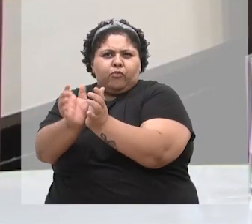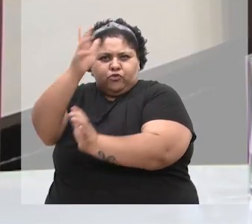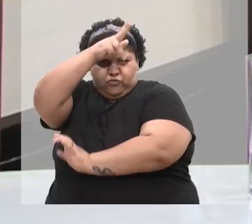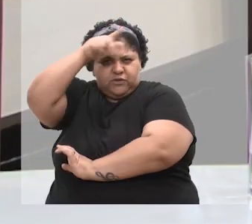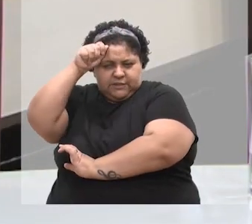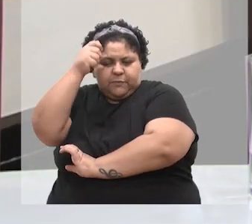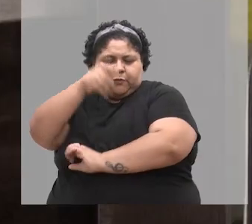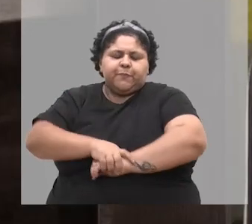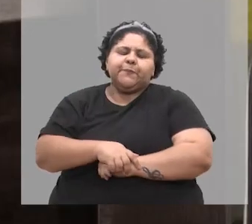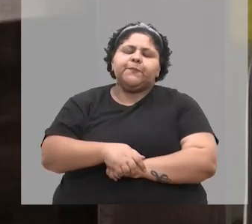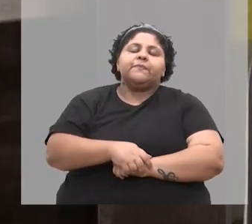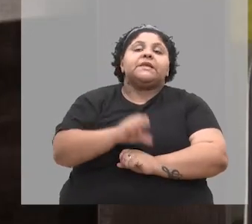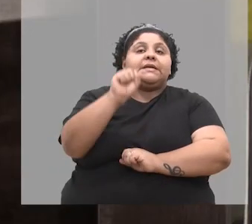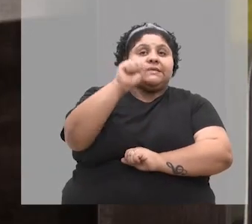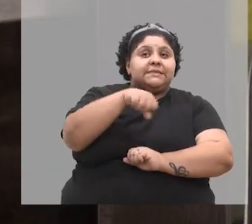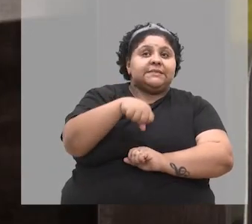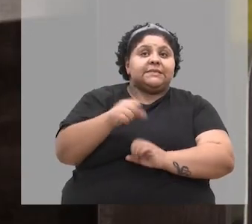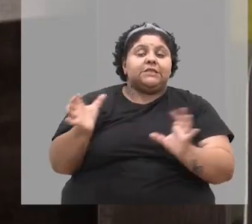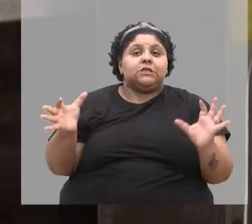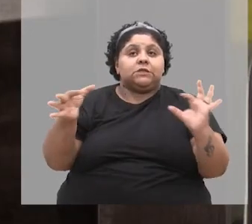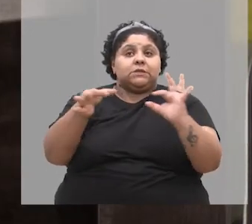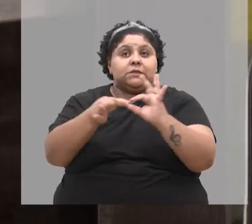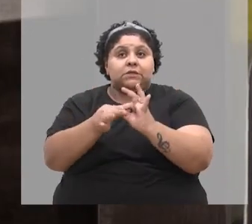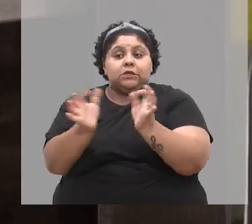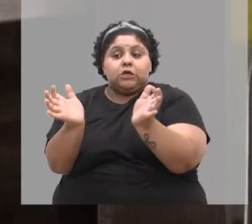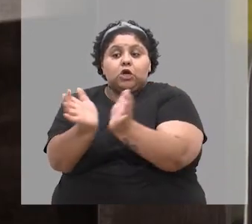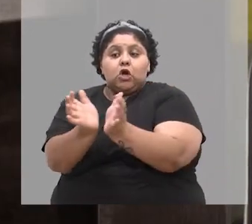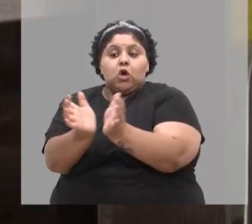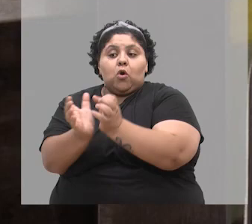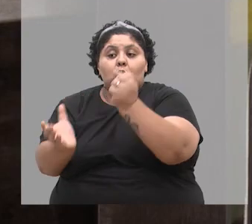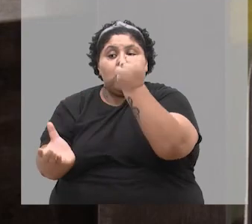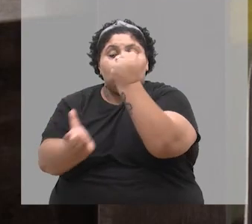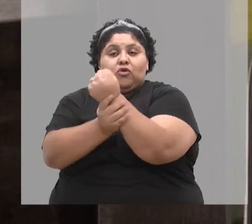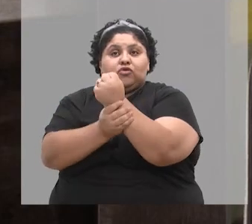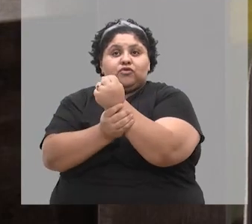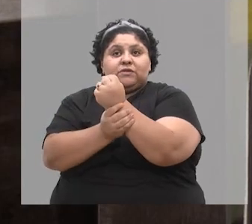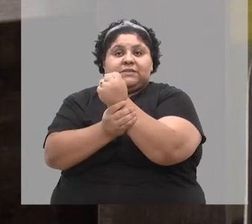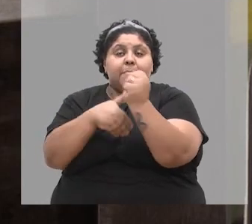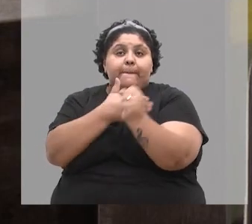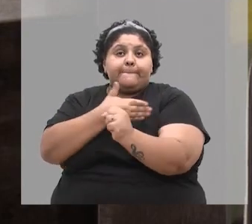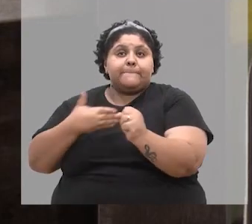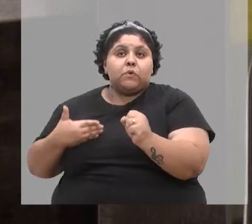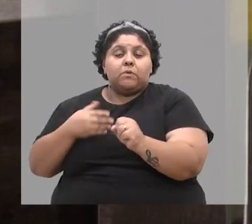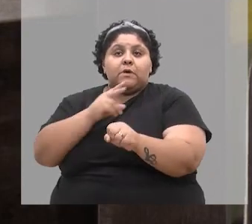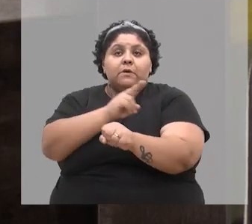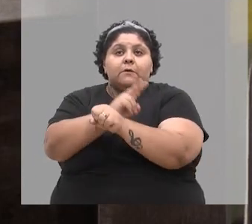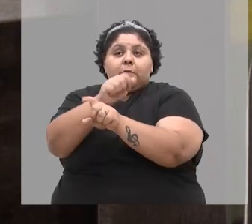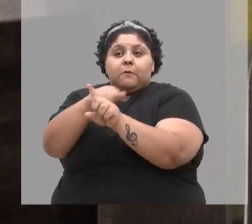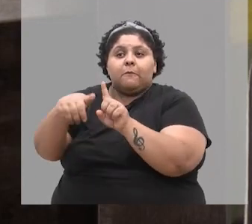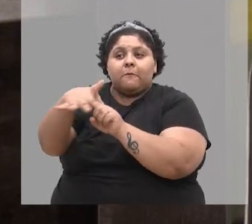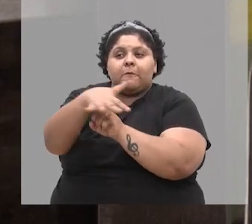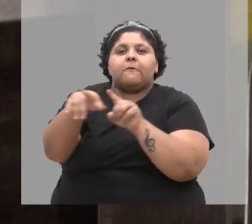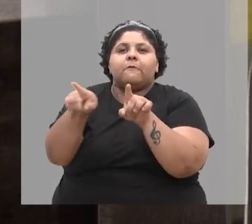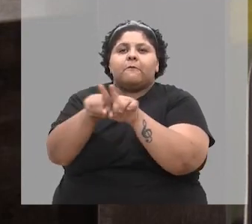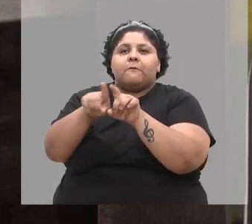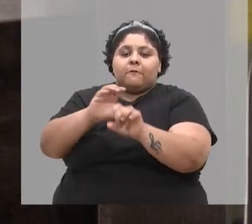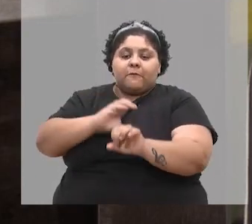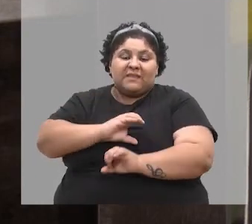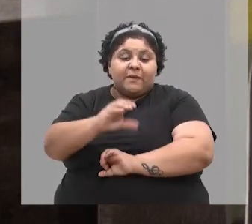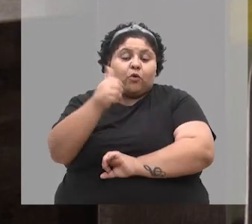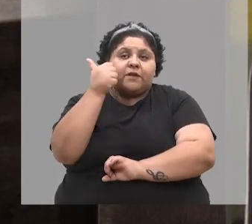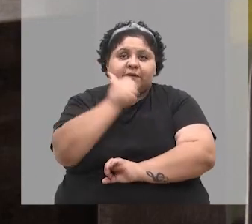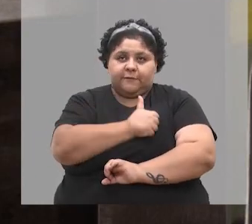município? Sim, ele está vinculado à pasta de Segurança Pública e Proteção Social, né, que é onde fica